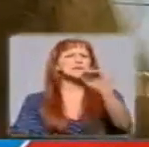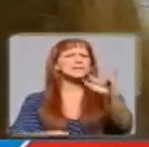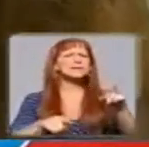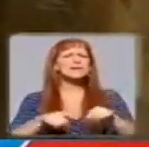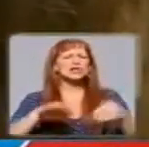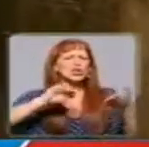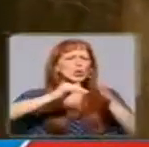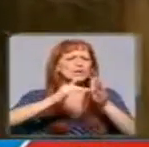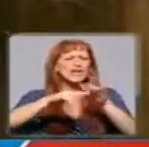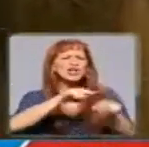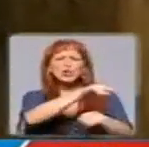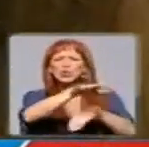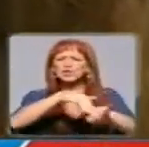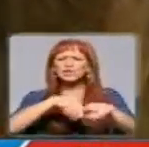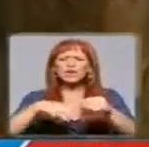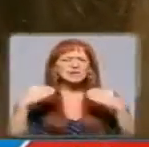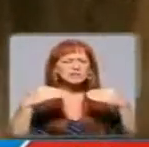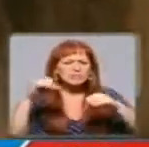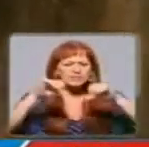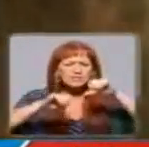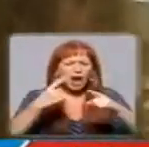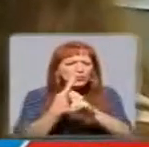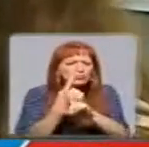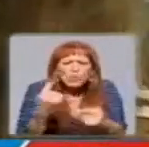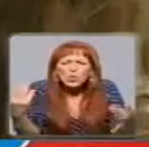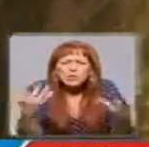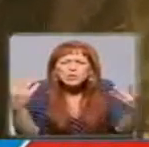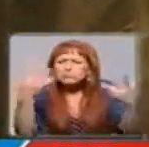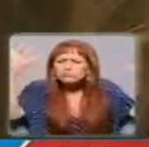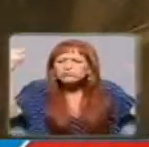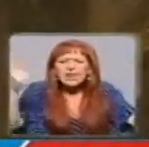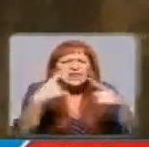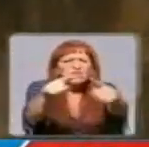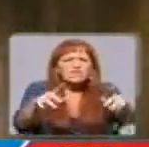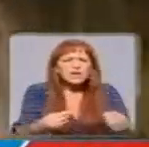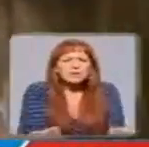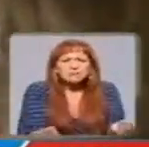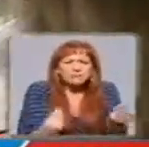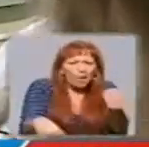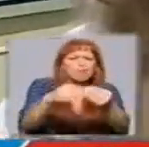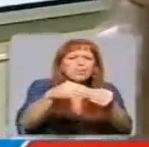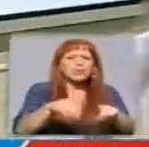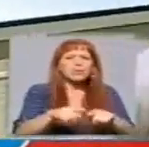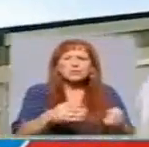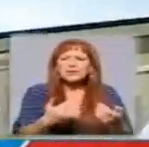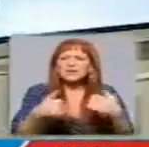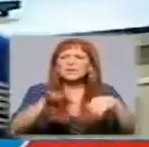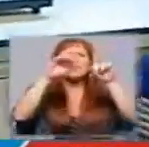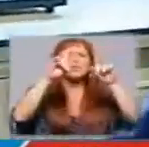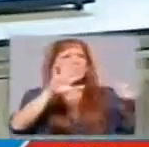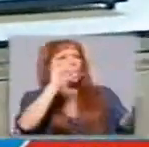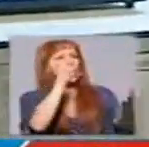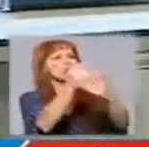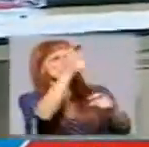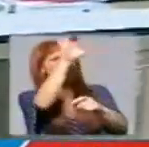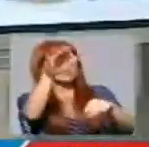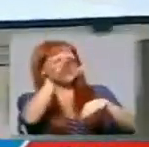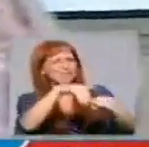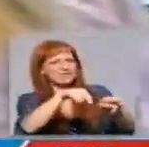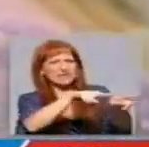neste os testes que eles vão fazer as 16 alguma coisa assim de diferente extraordinário para levar para os outros